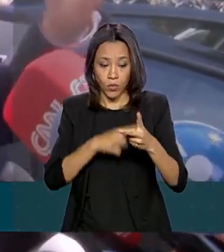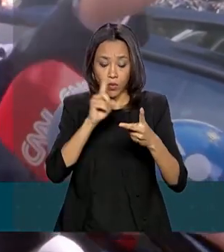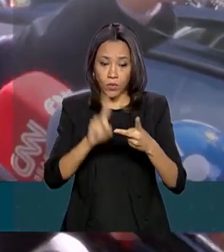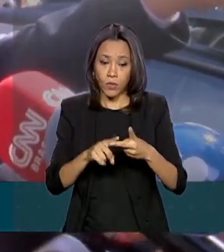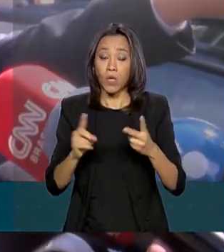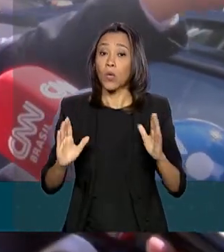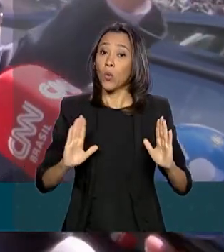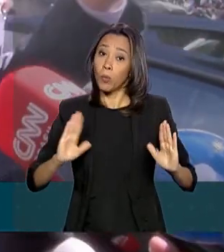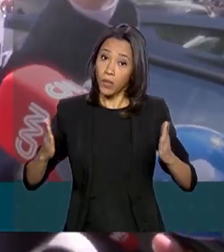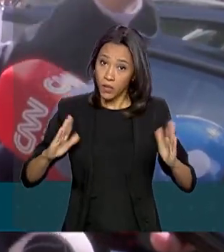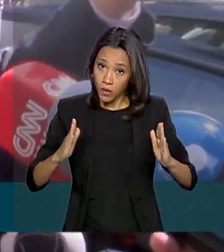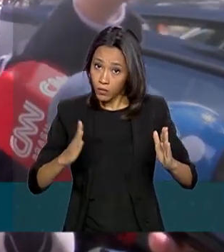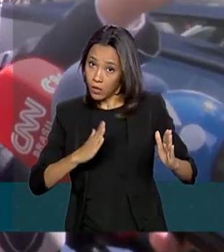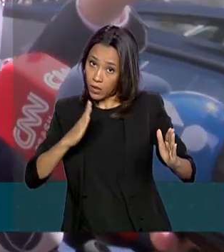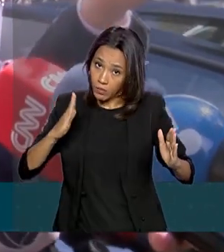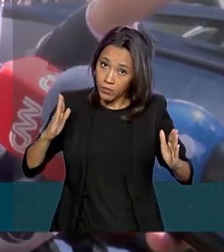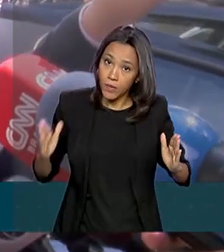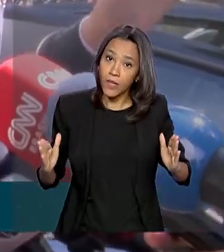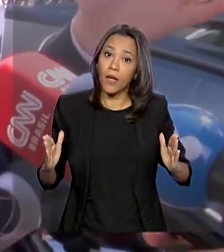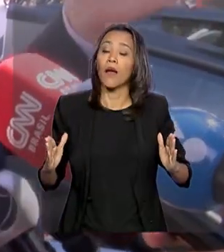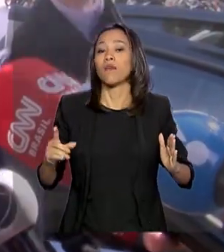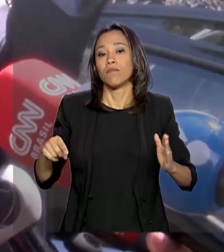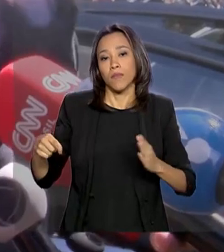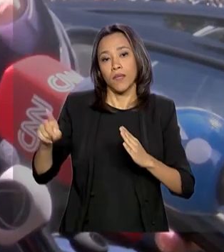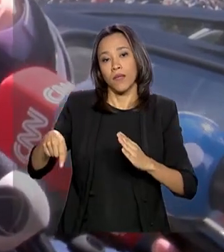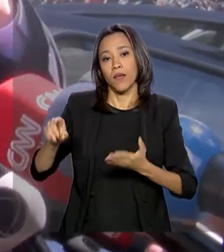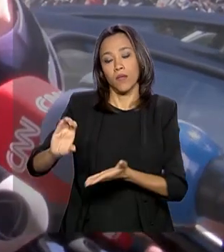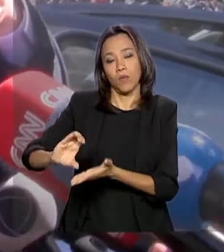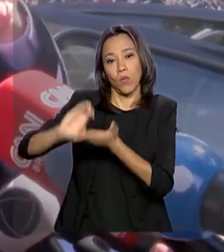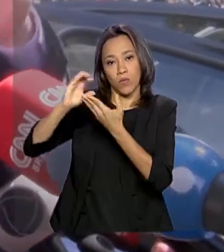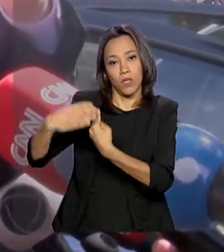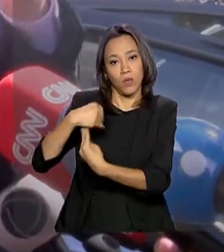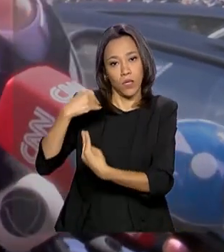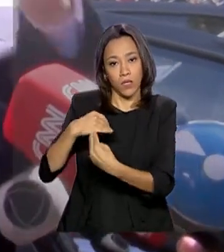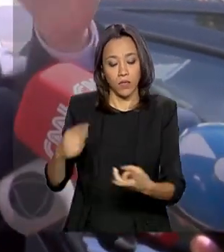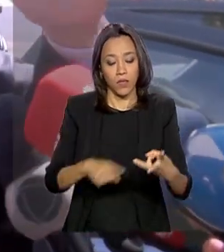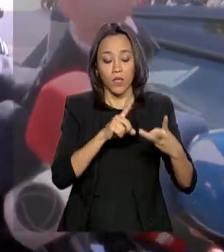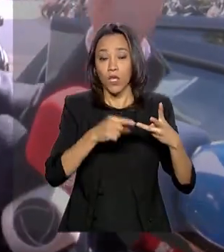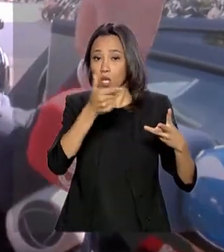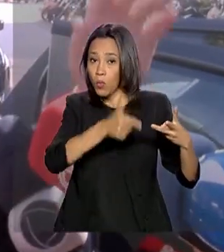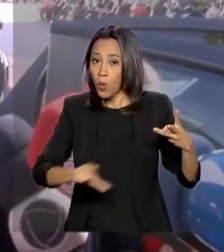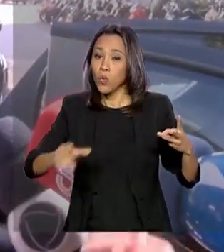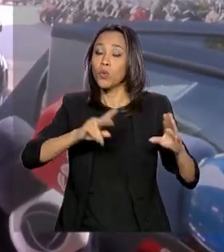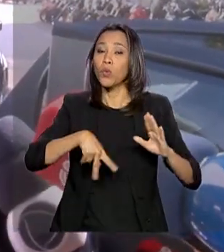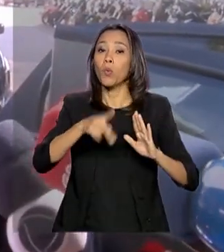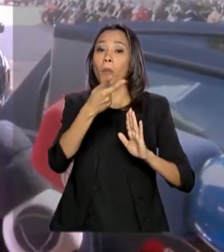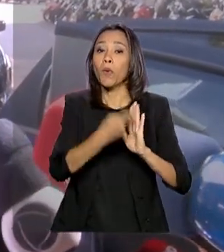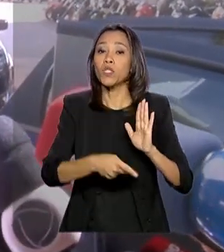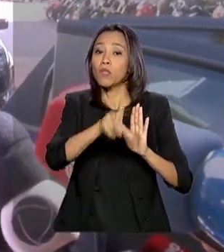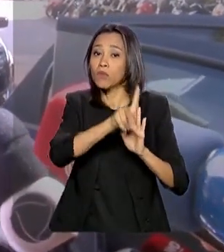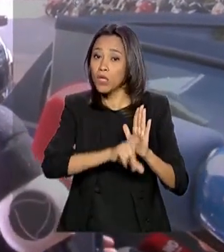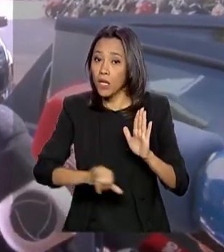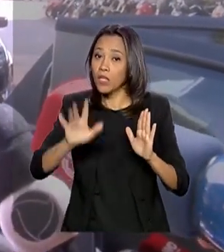prazo, que é via resolução do Conselho Nacional de Previdência. A outra é um projeto de lei para ampliar a margem que já está sendo negociado com o Congresso Nacional. outra é projeto